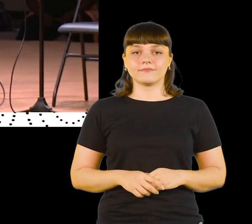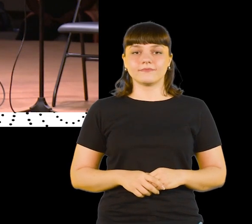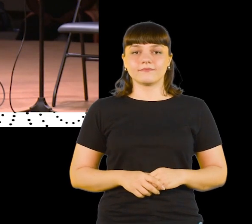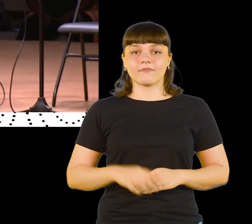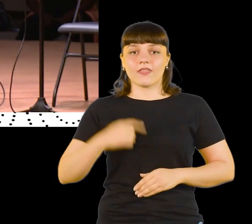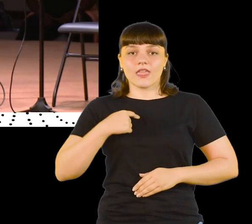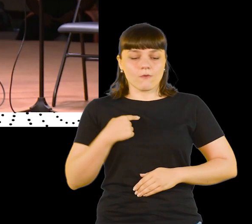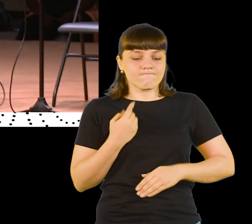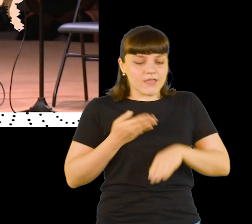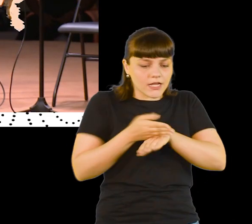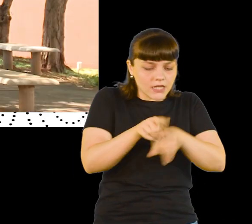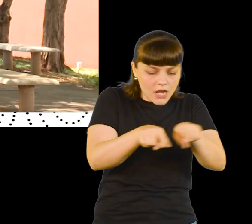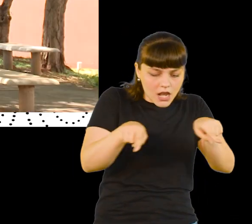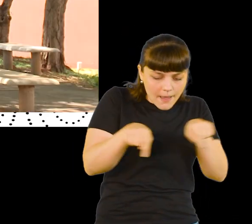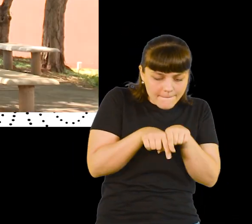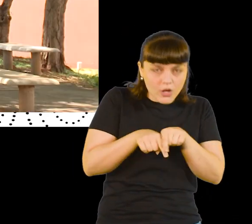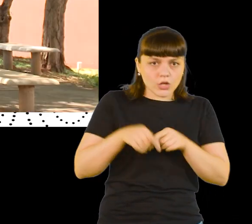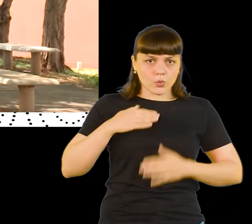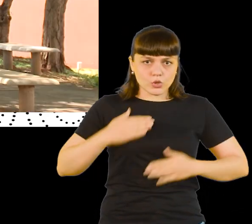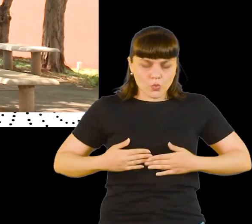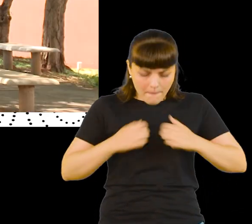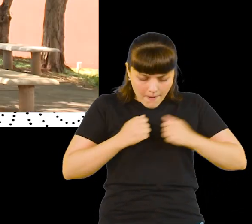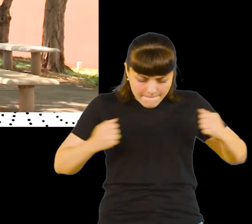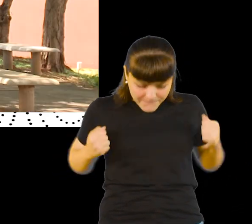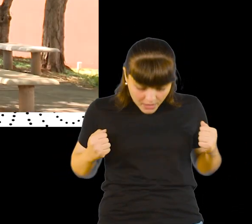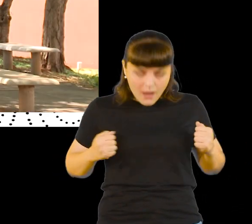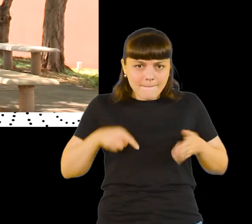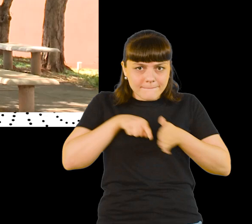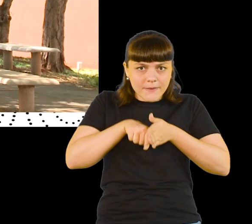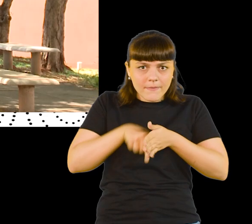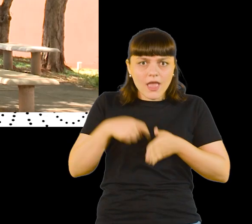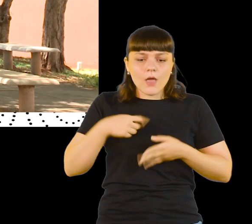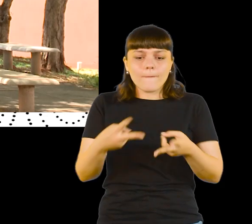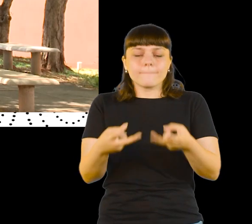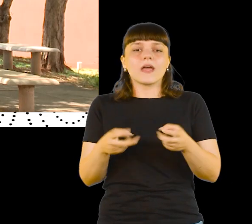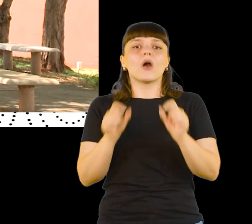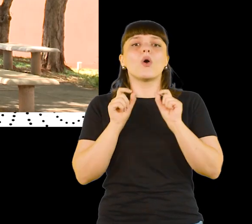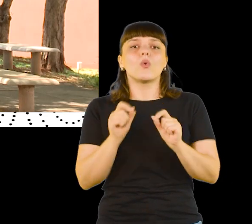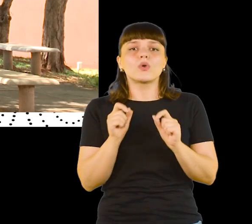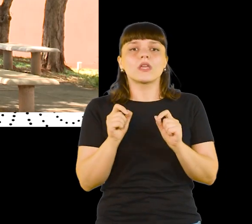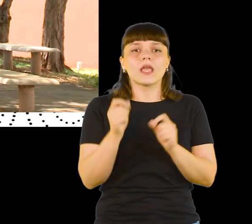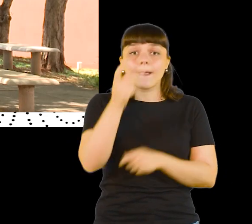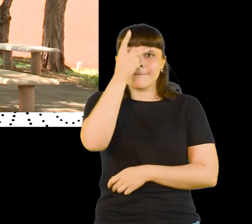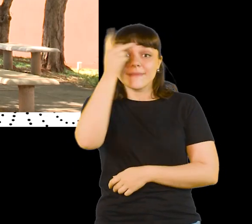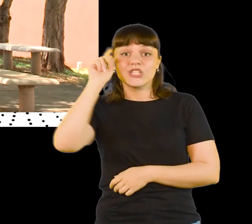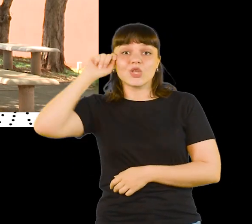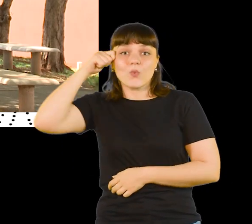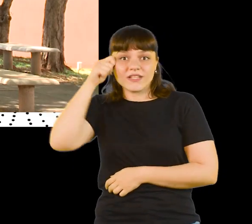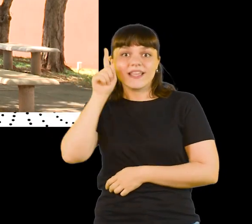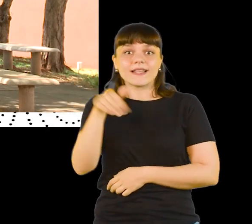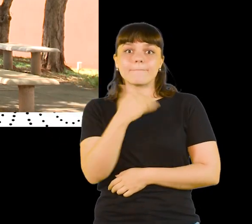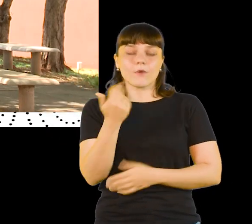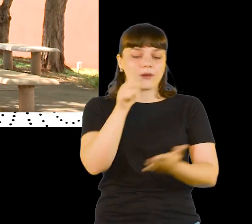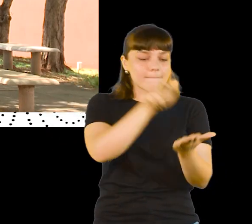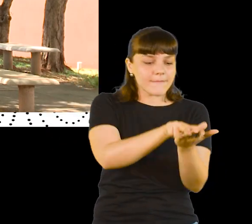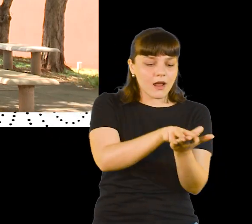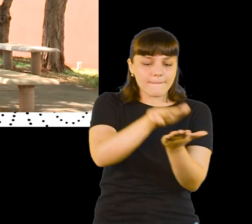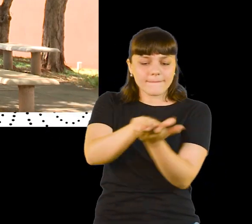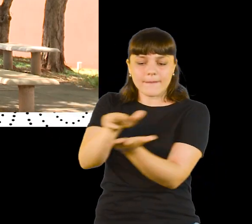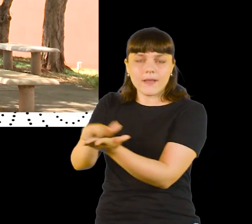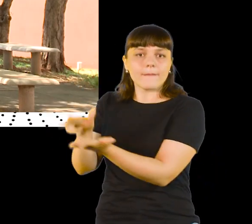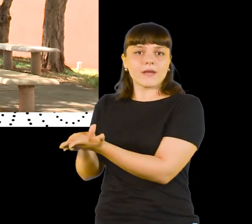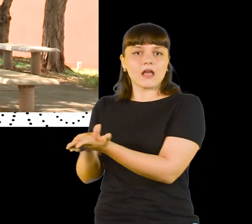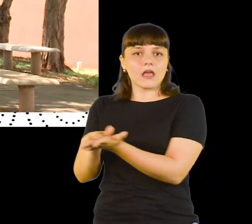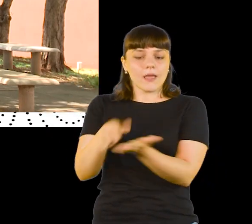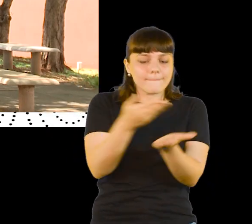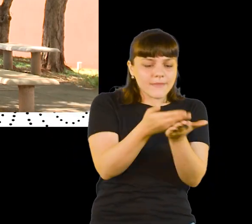Eu entrei no laboratório de anatomia e eu percebi que a maior quantidade de pessoas negras eram as pessoas deitadas nas mesas